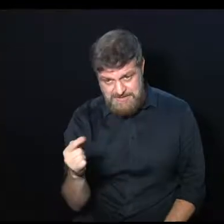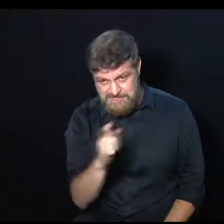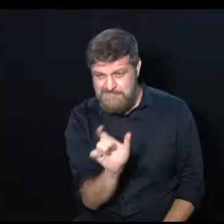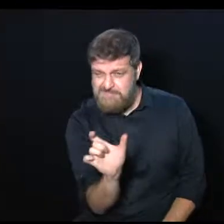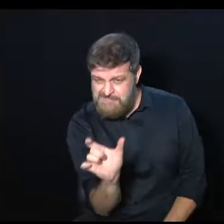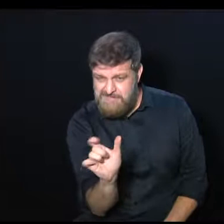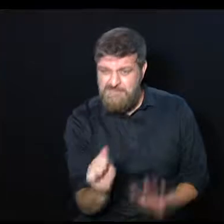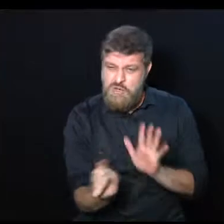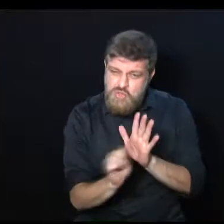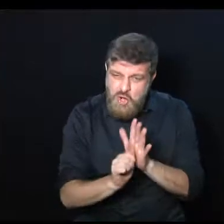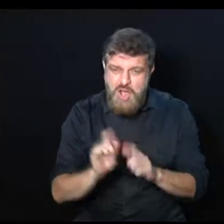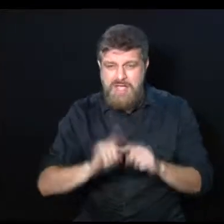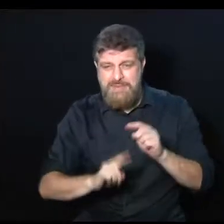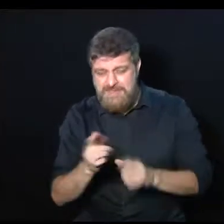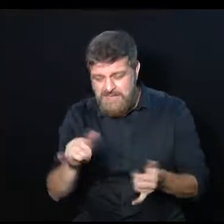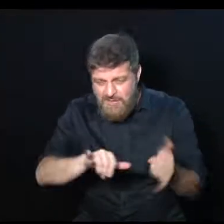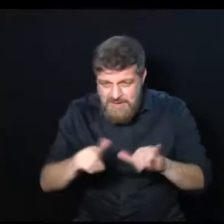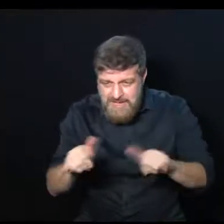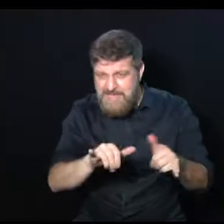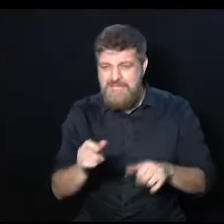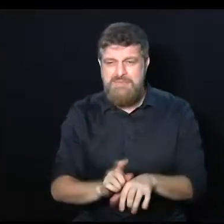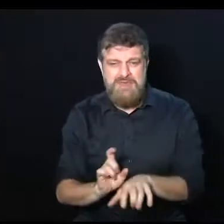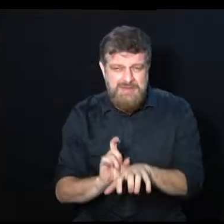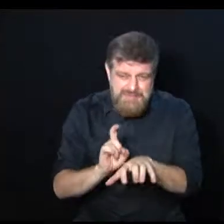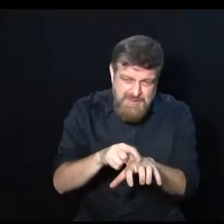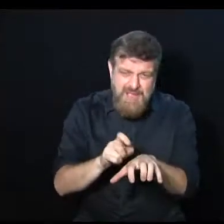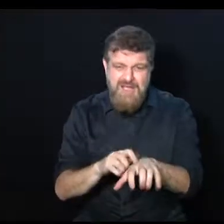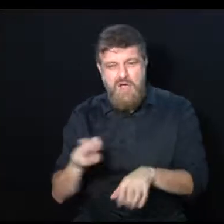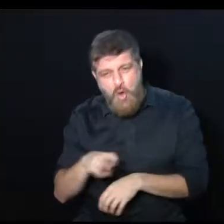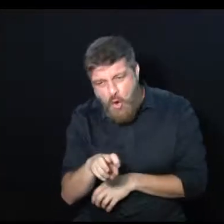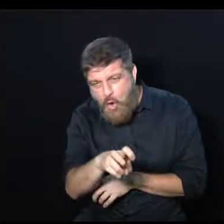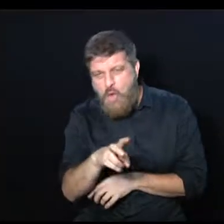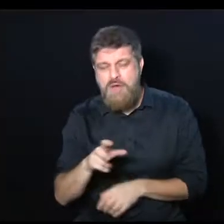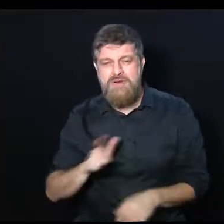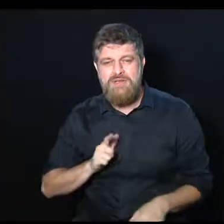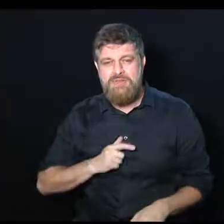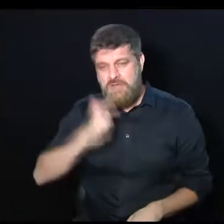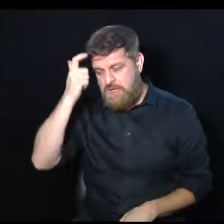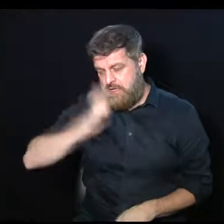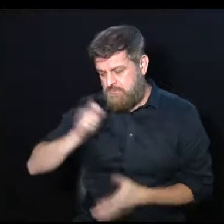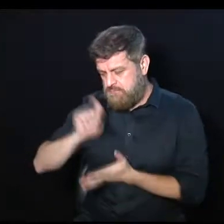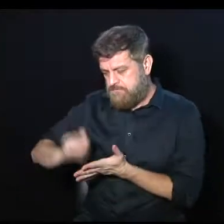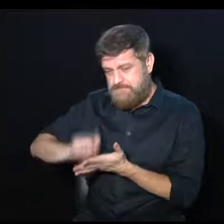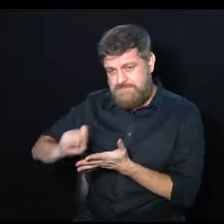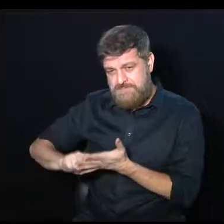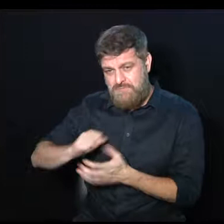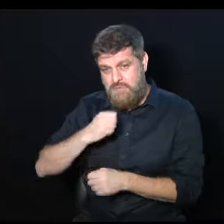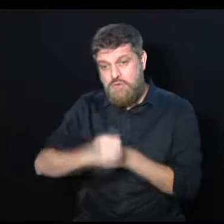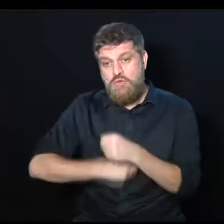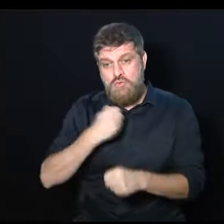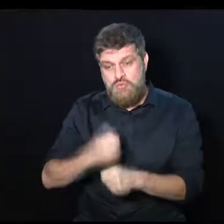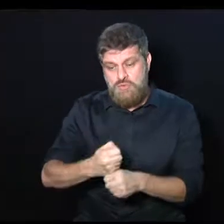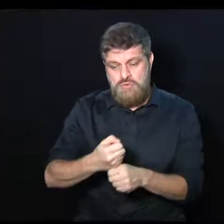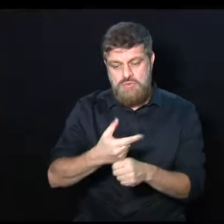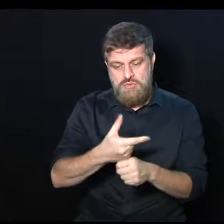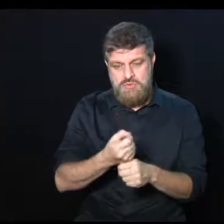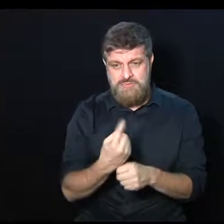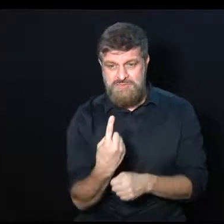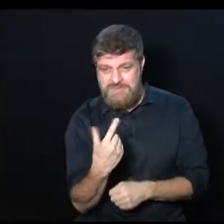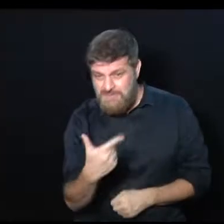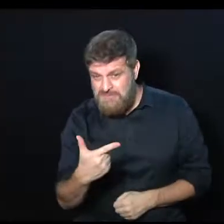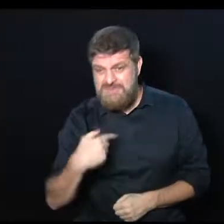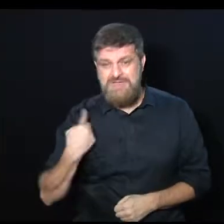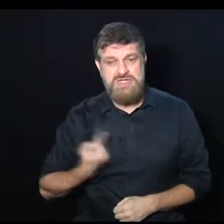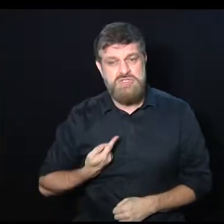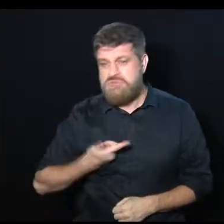programa, praticamente escrevendo o programa com outros colaboradores. Isso foi aprovado em 2012. E até hoje a gente não conseguiu